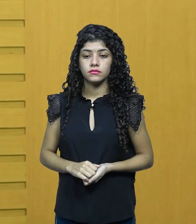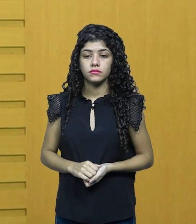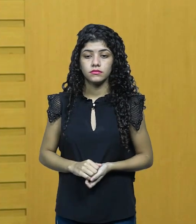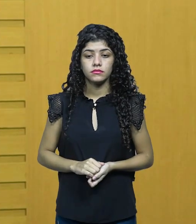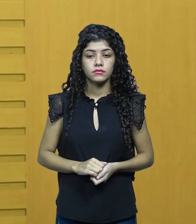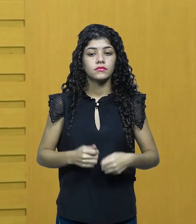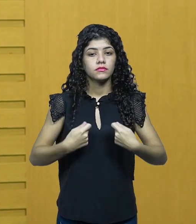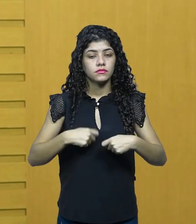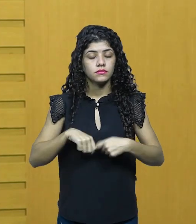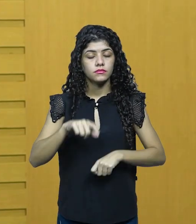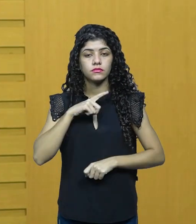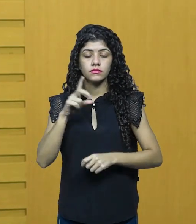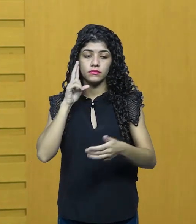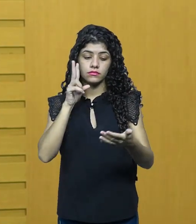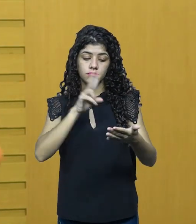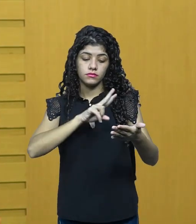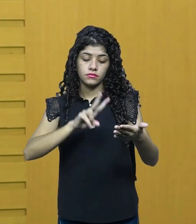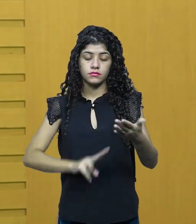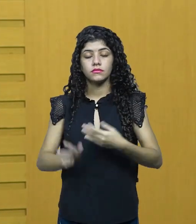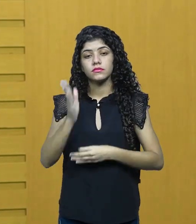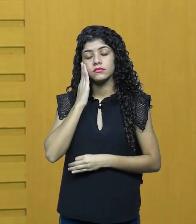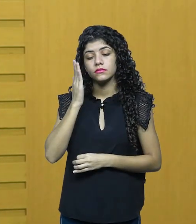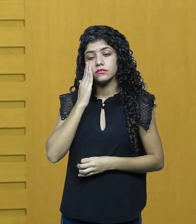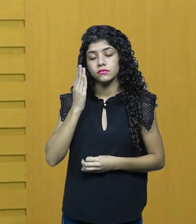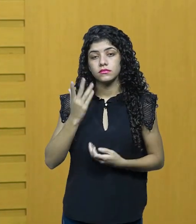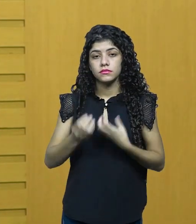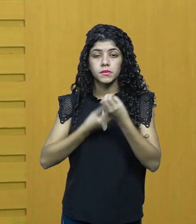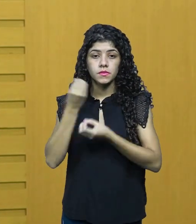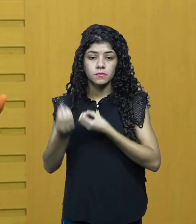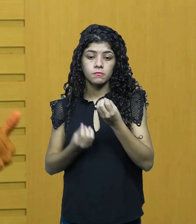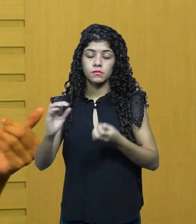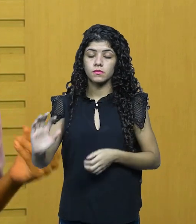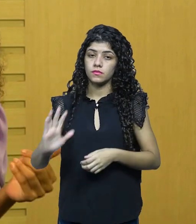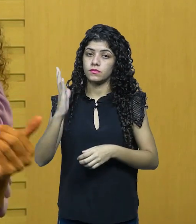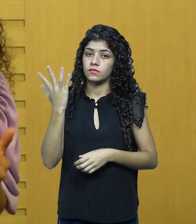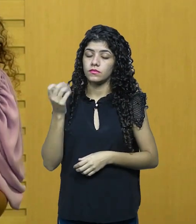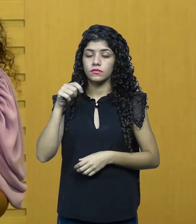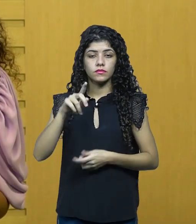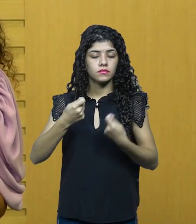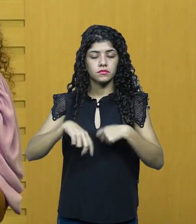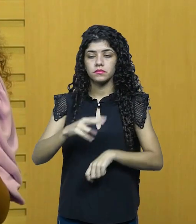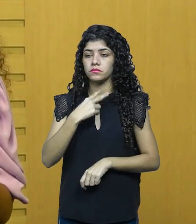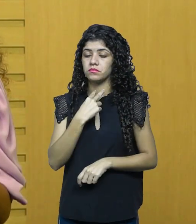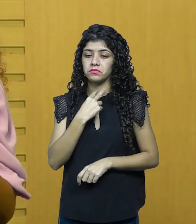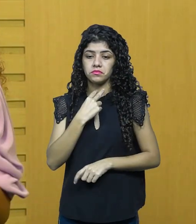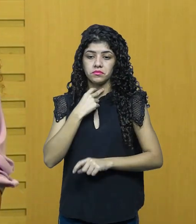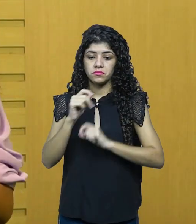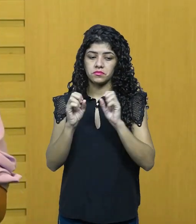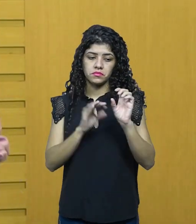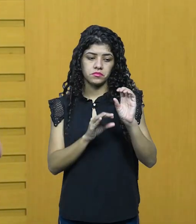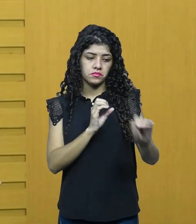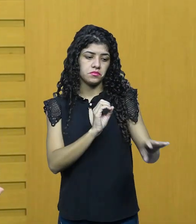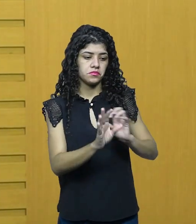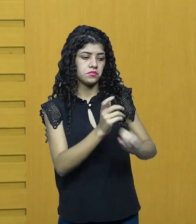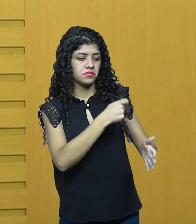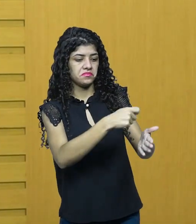de isso aqui é super necessário para quem está lendo entender como é que a ação vai progredir. Você não pode colocar as coisas